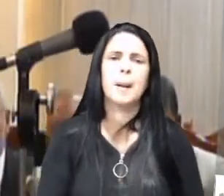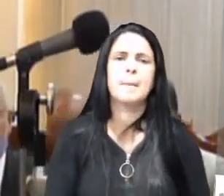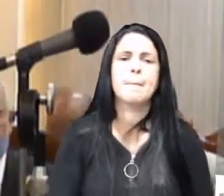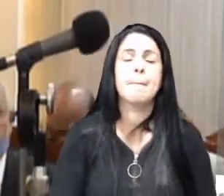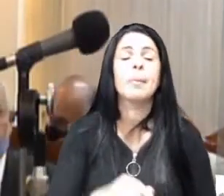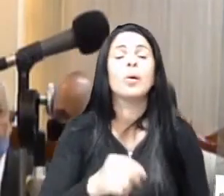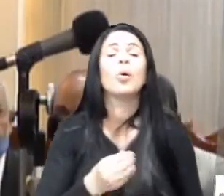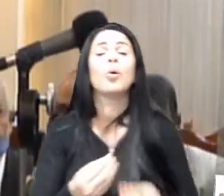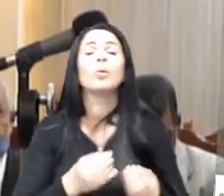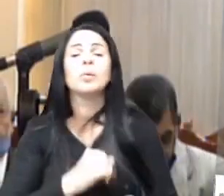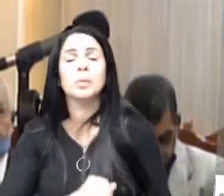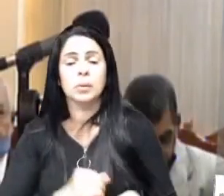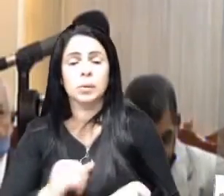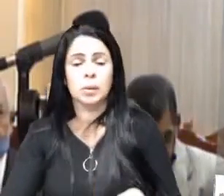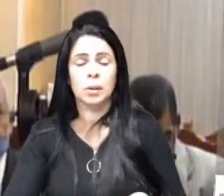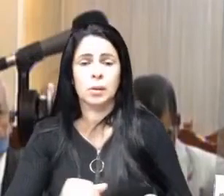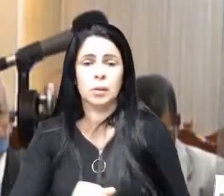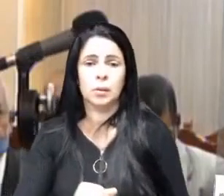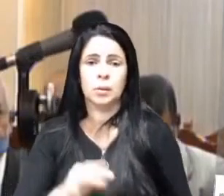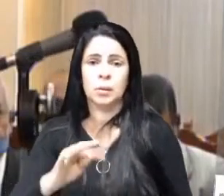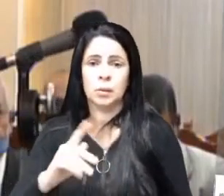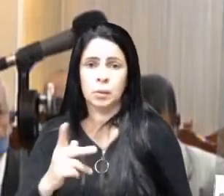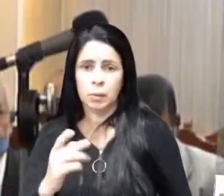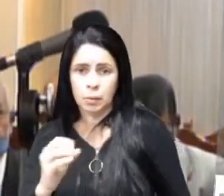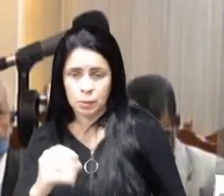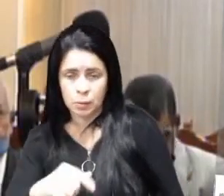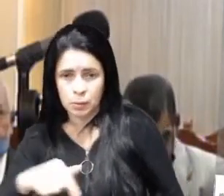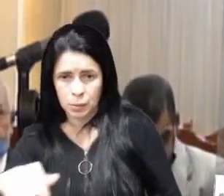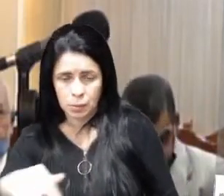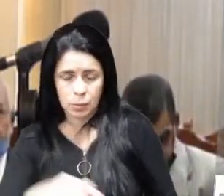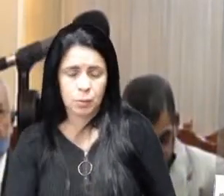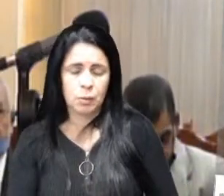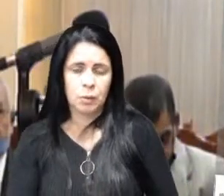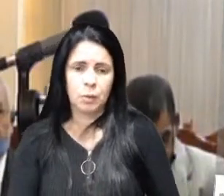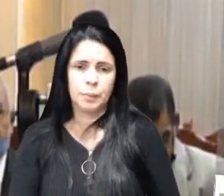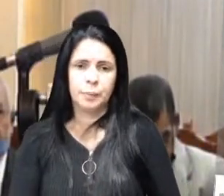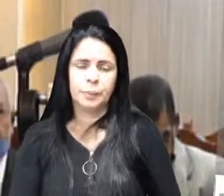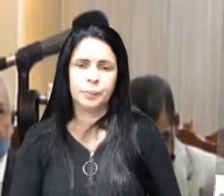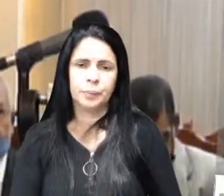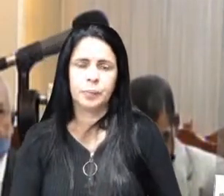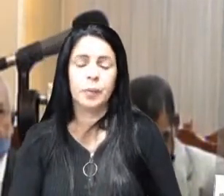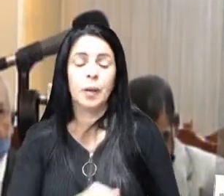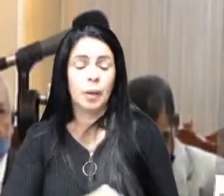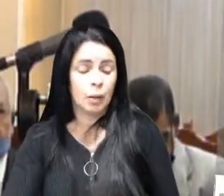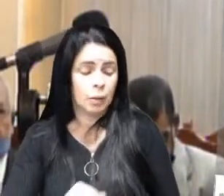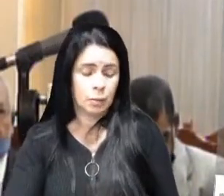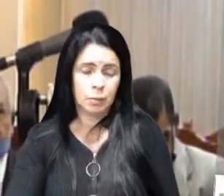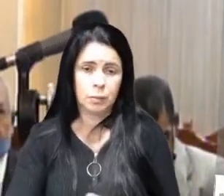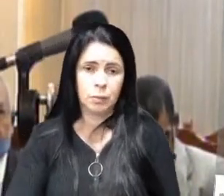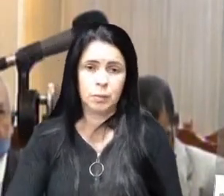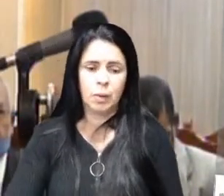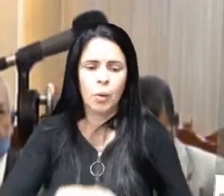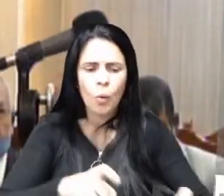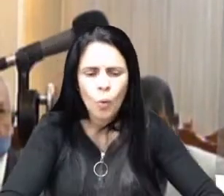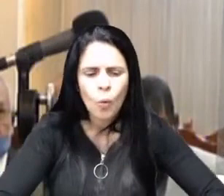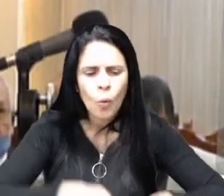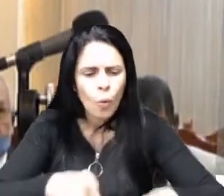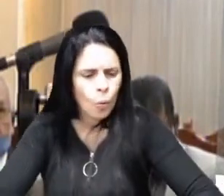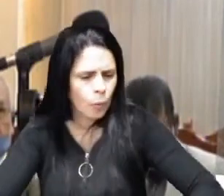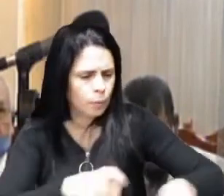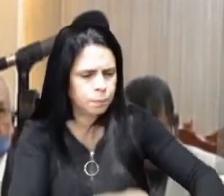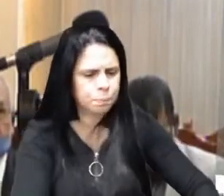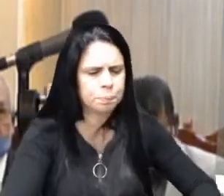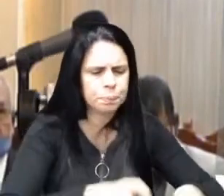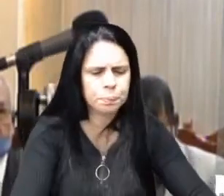Sede paciente até a vinda do Senhor. Eis que o lavrador espera o quê? O precioso fruto da